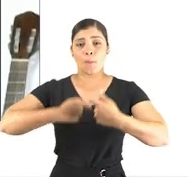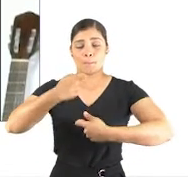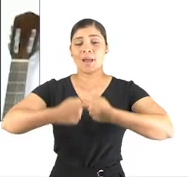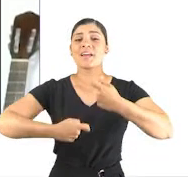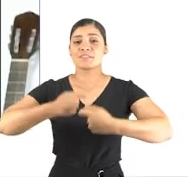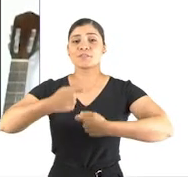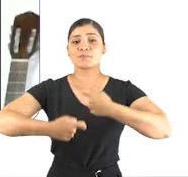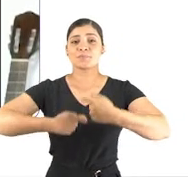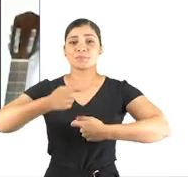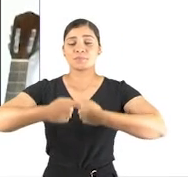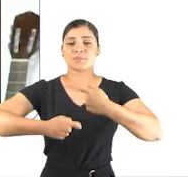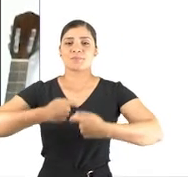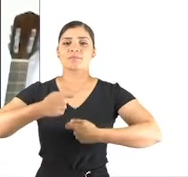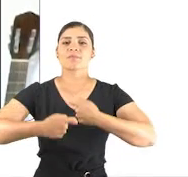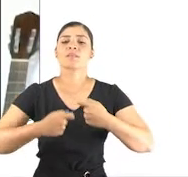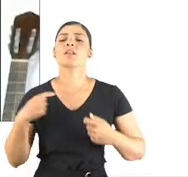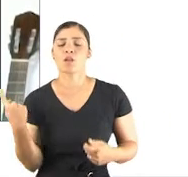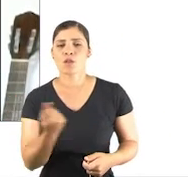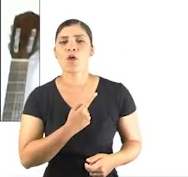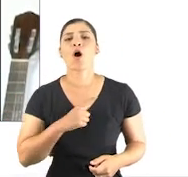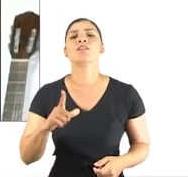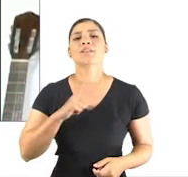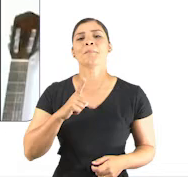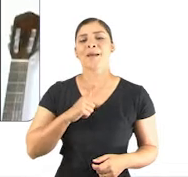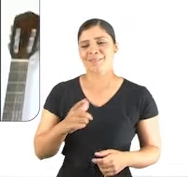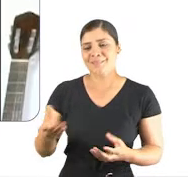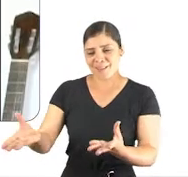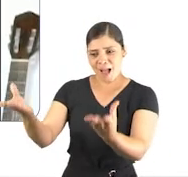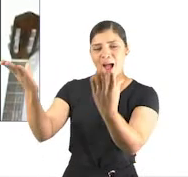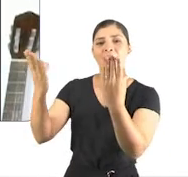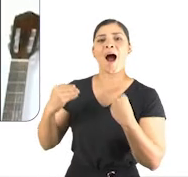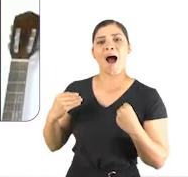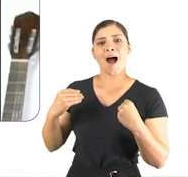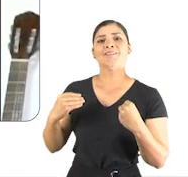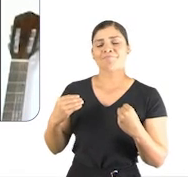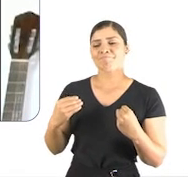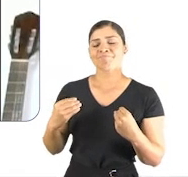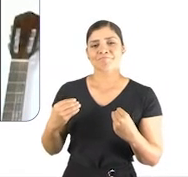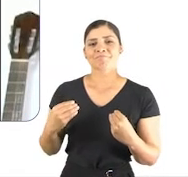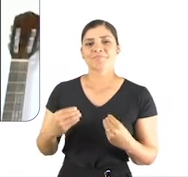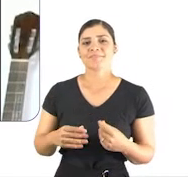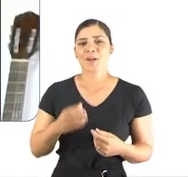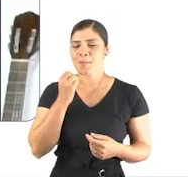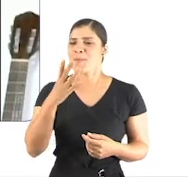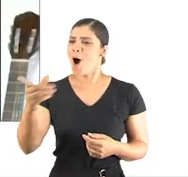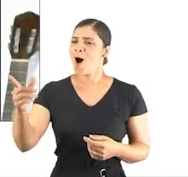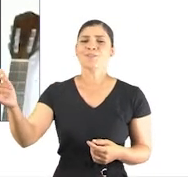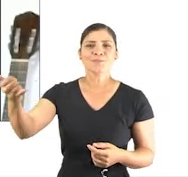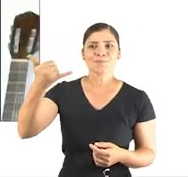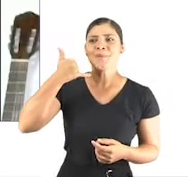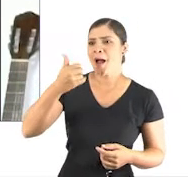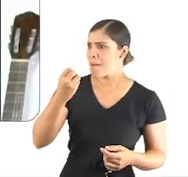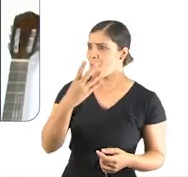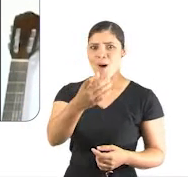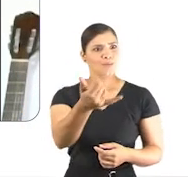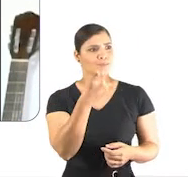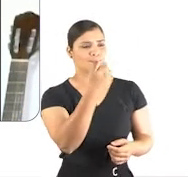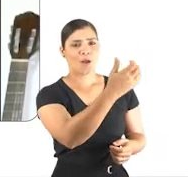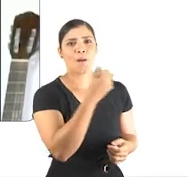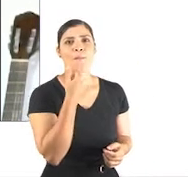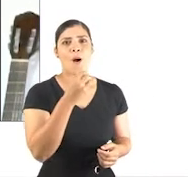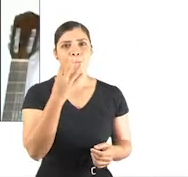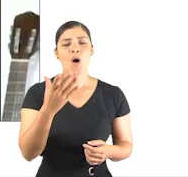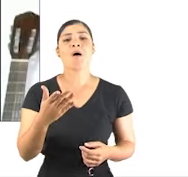nós tivemos bastante retorno positivos, por isso que a gente seguiu aí com a ideia